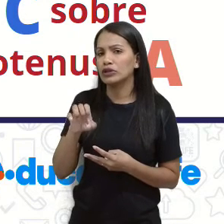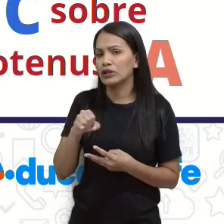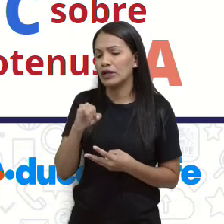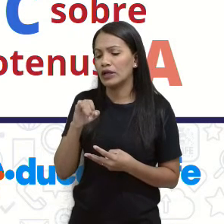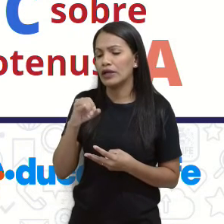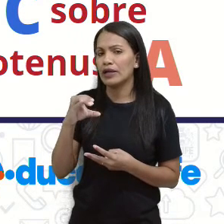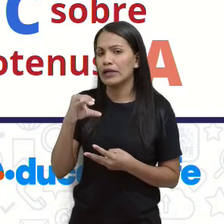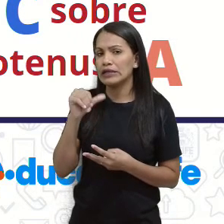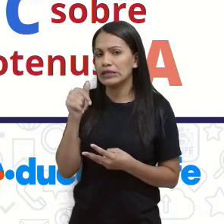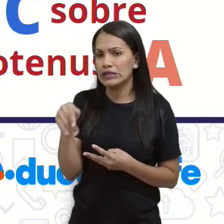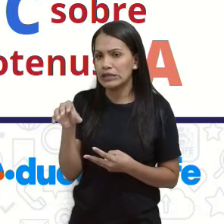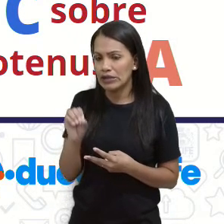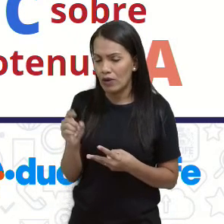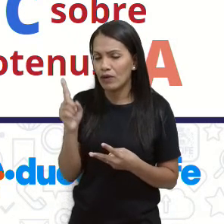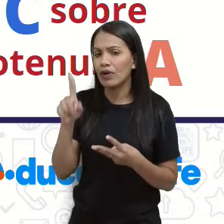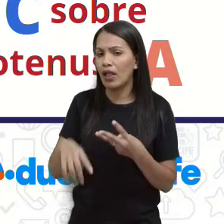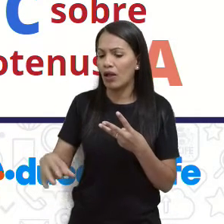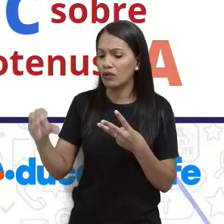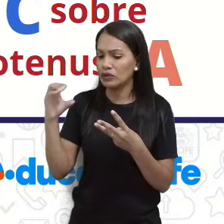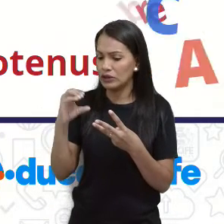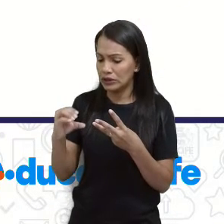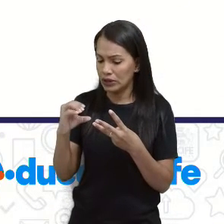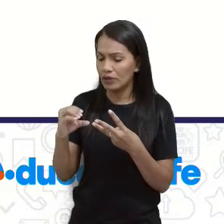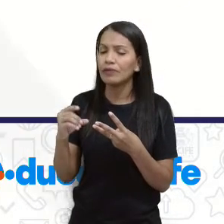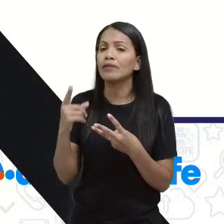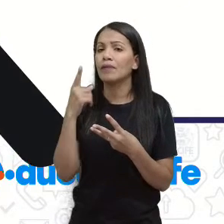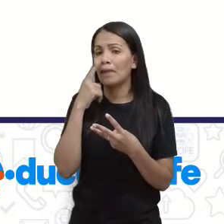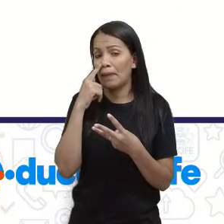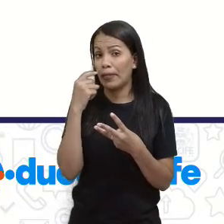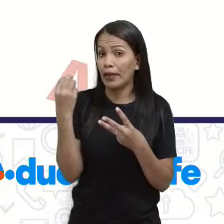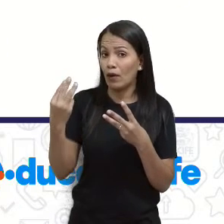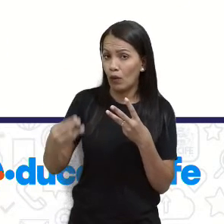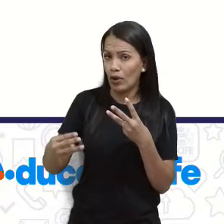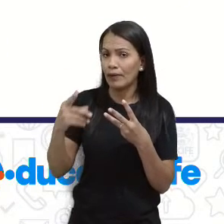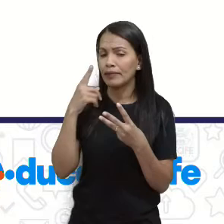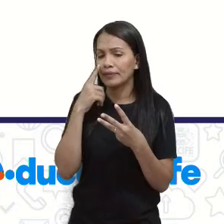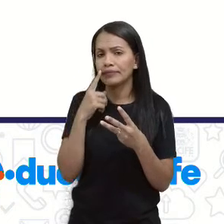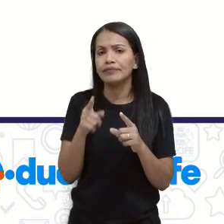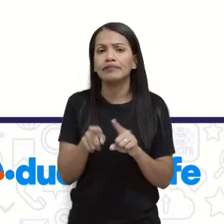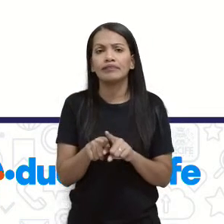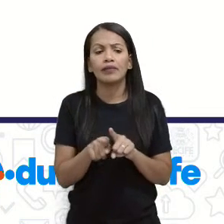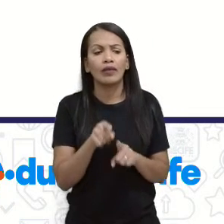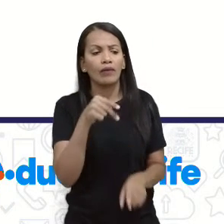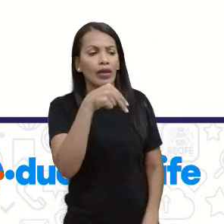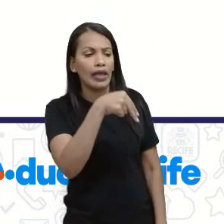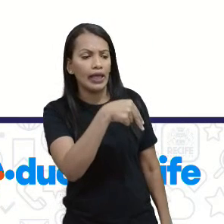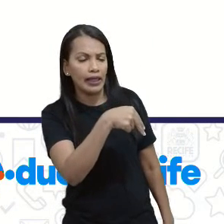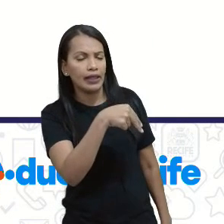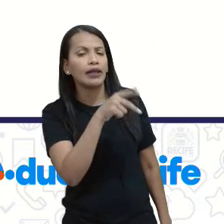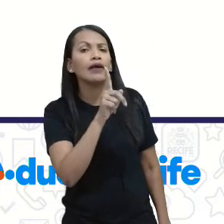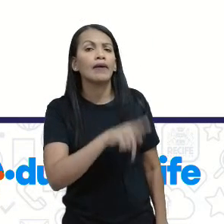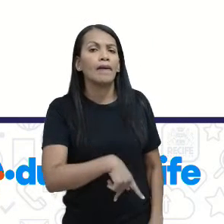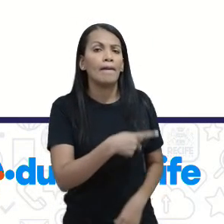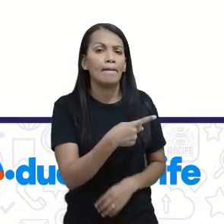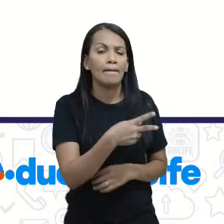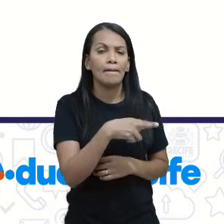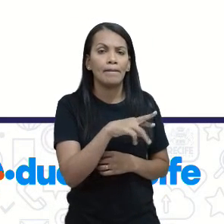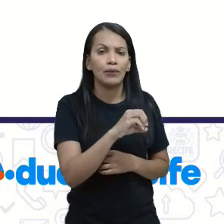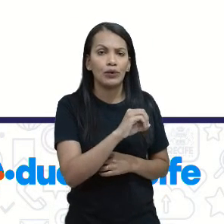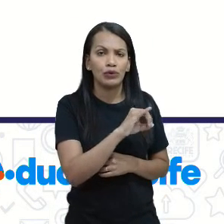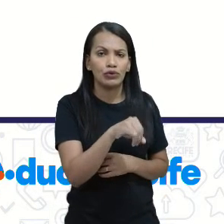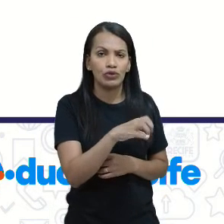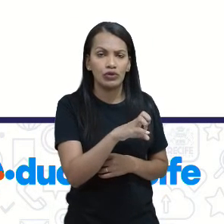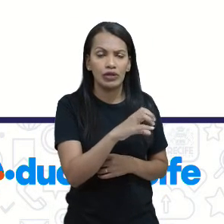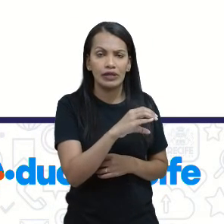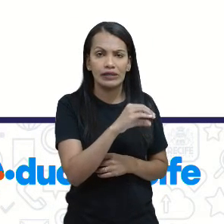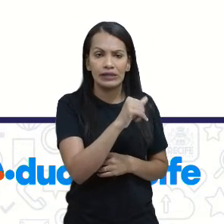projeção em relação a C, tá bom? Eu tenho outra projeção que é N, de navio, tá certo? Que é a projeção em